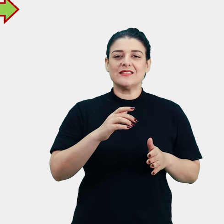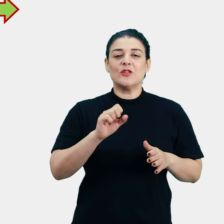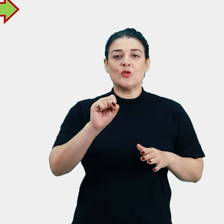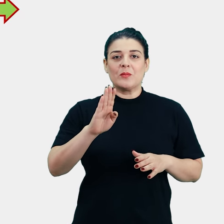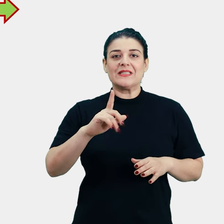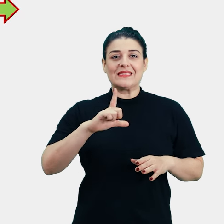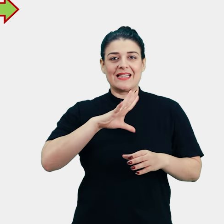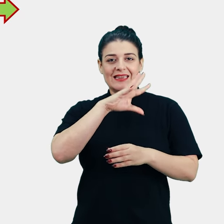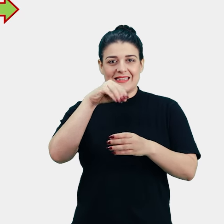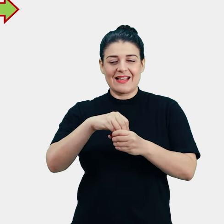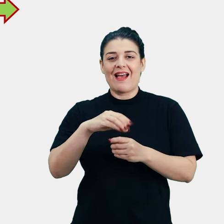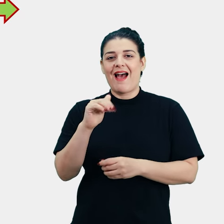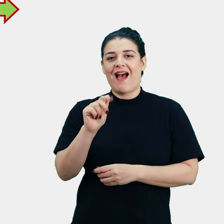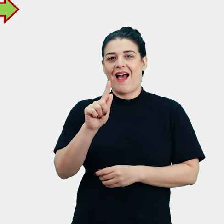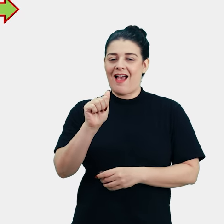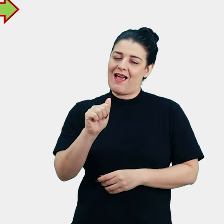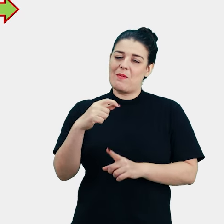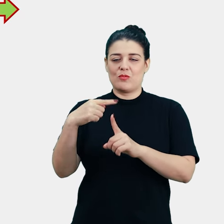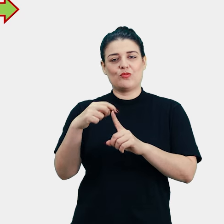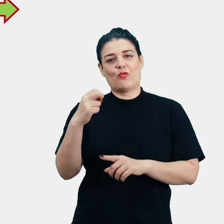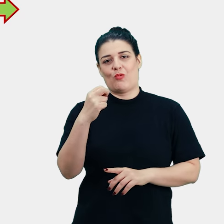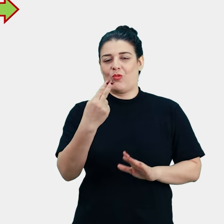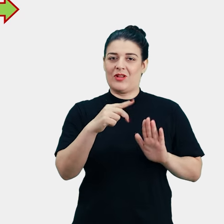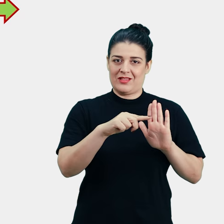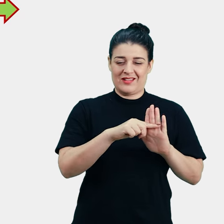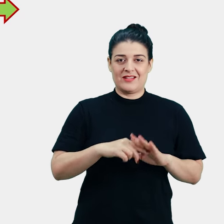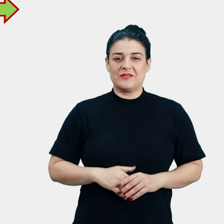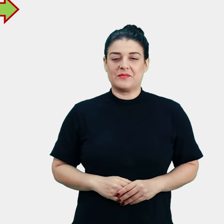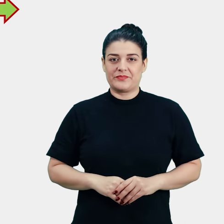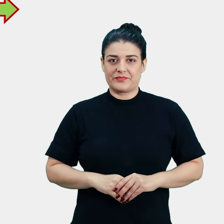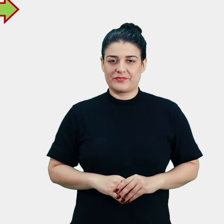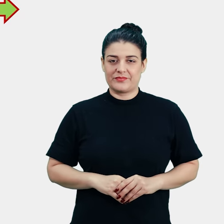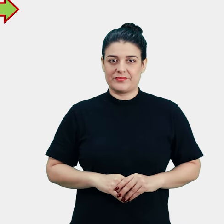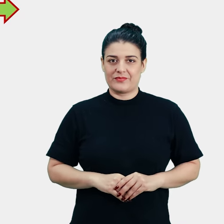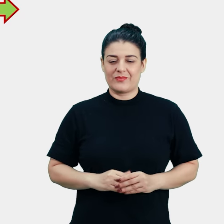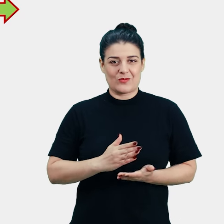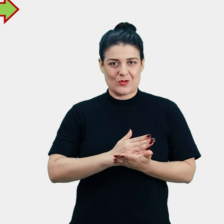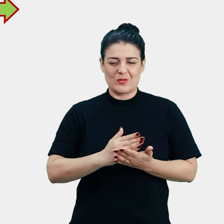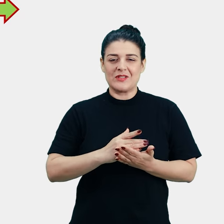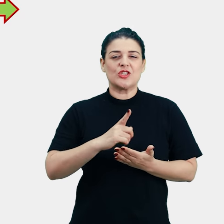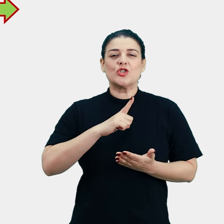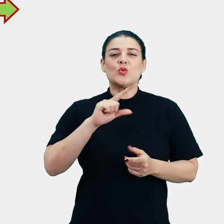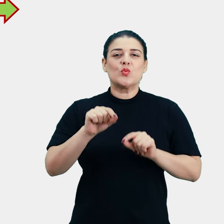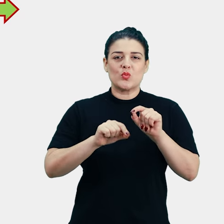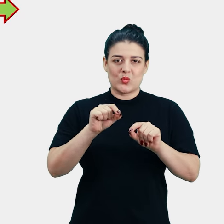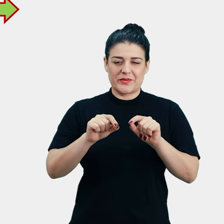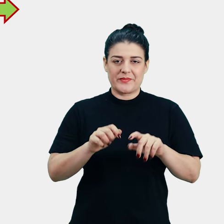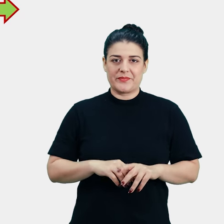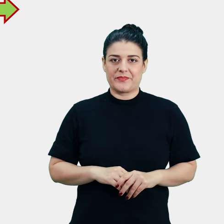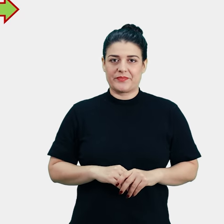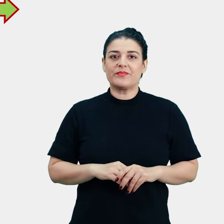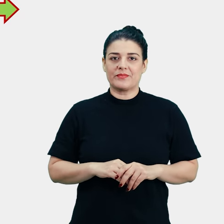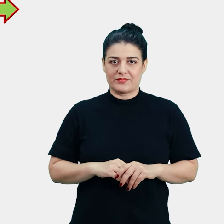substâncias carregadas, com carga, seja ela positiva ou negativa. E aí, inicialmente, você vai ter o quê?